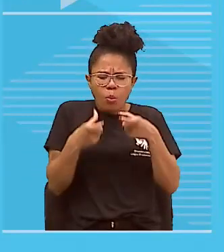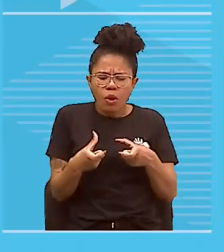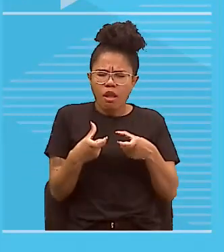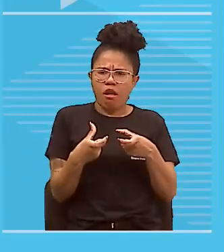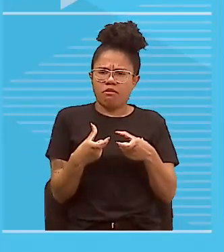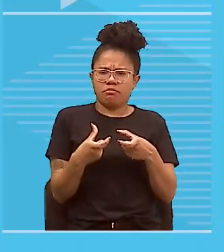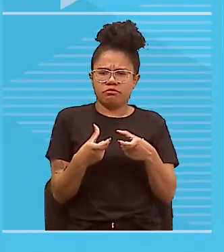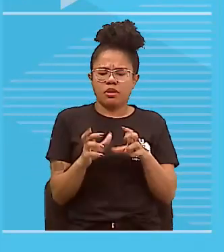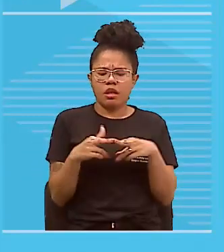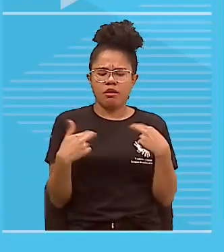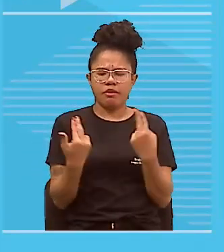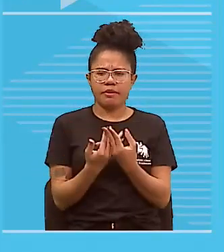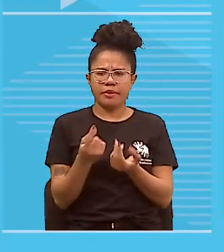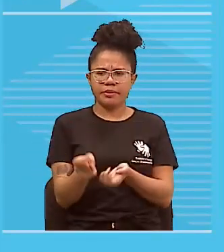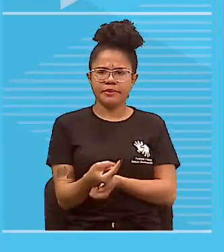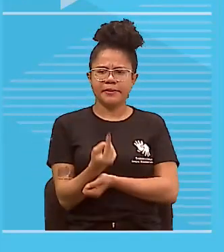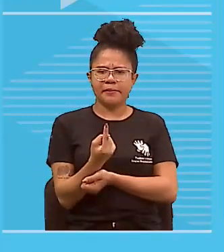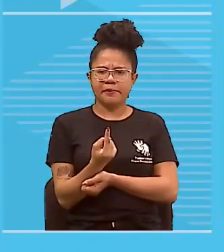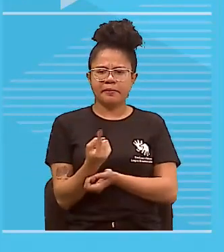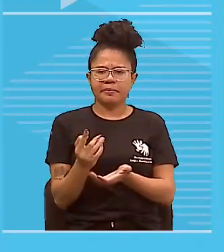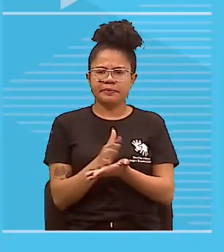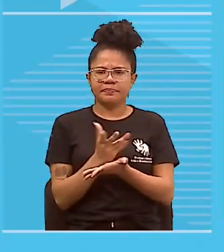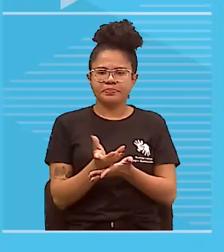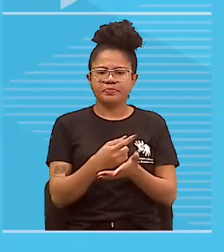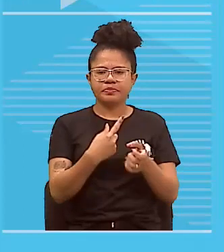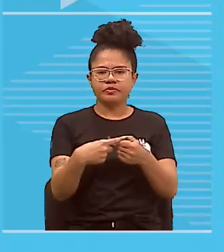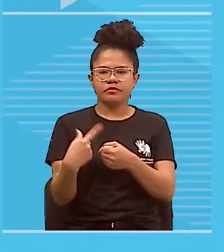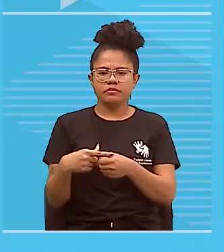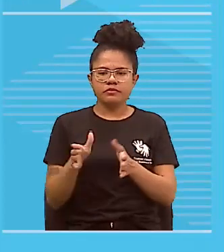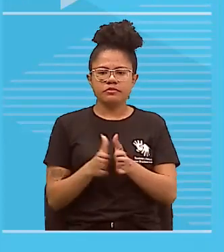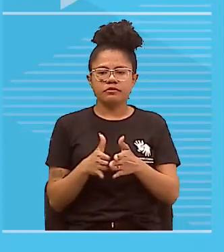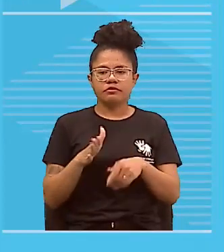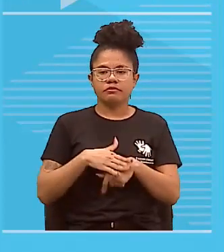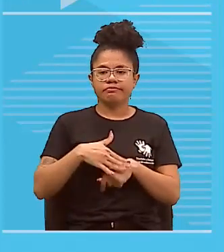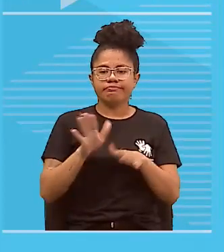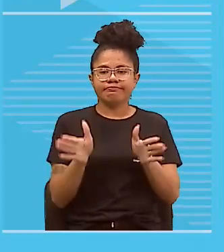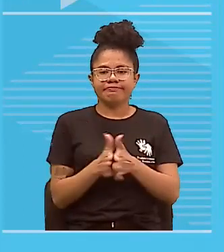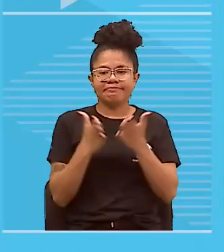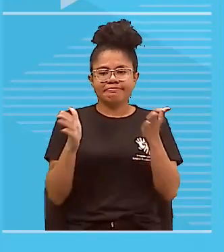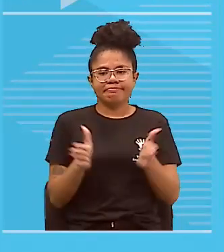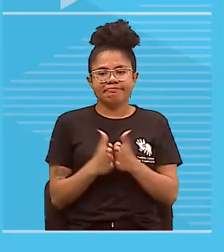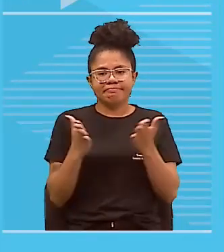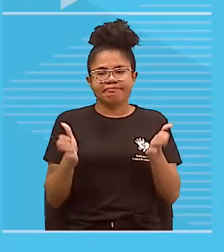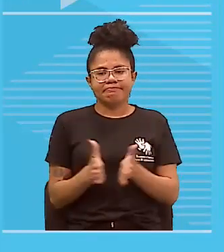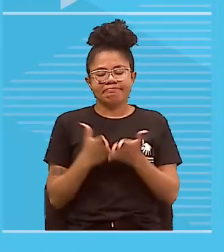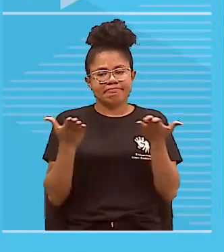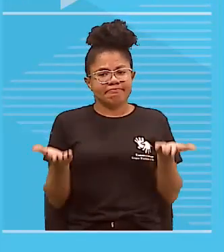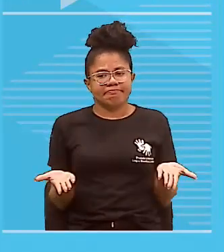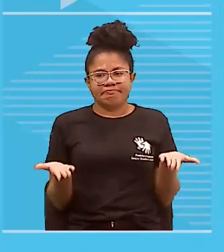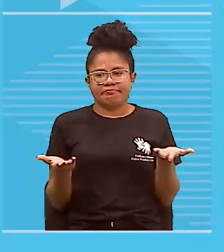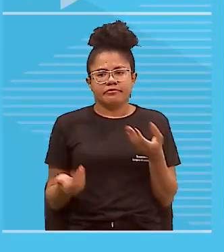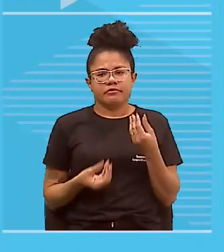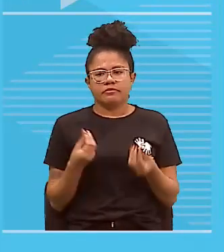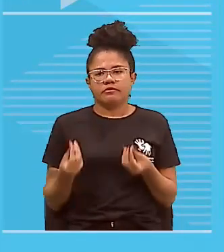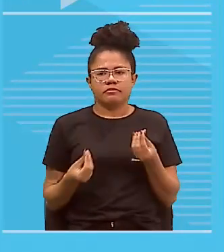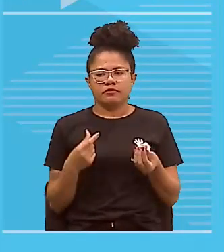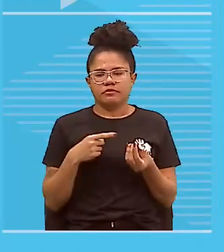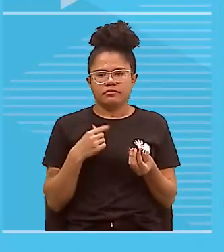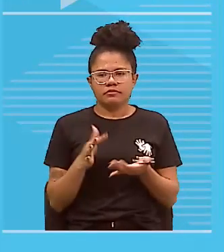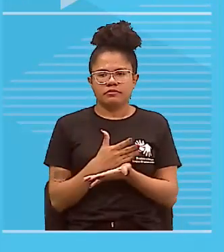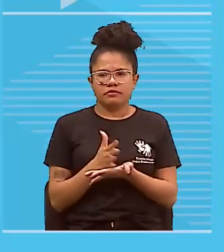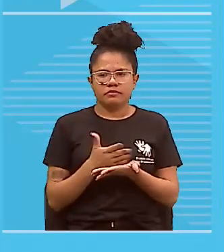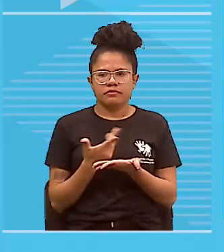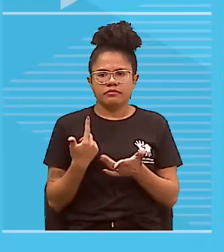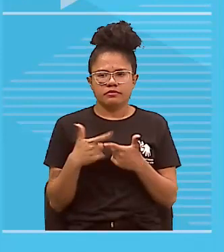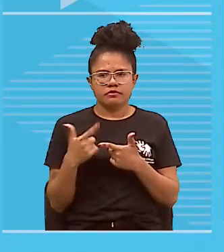Tinha casas das comunidades mais pobres, em algumas favelas, né? A gente tem ali situações de